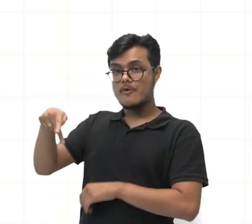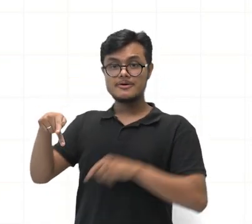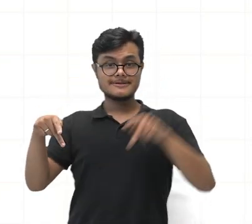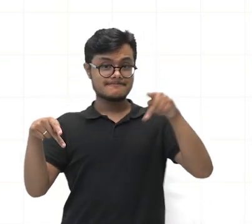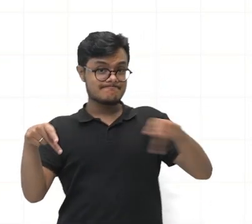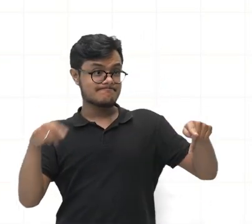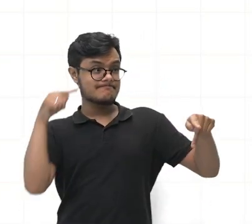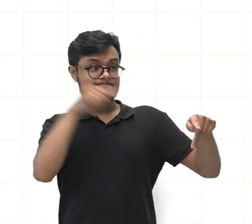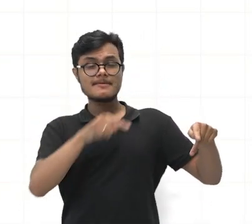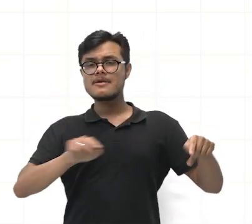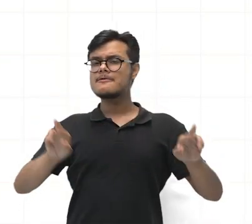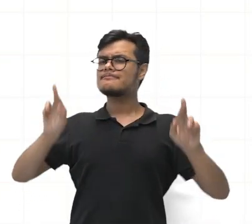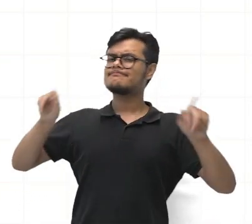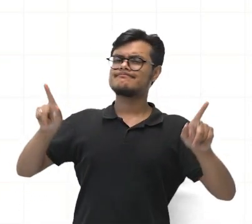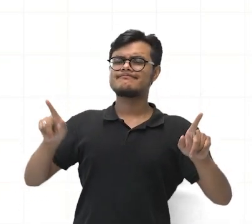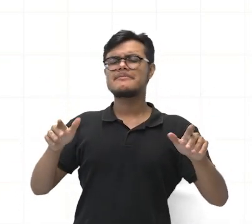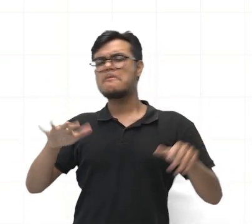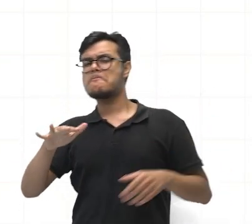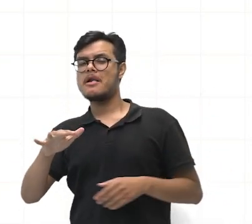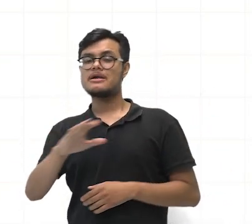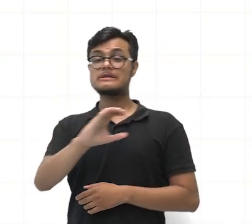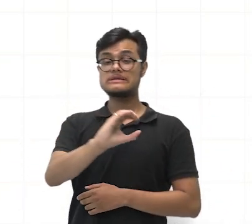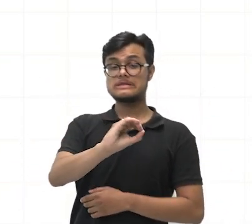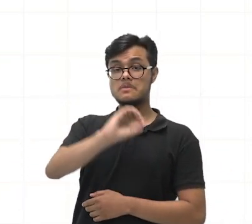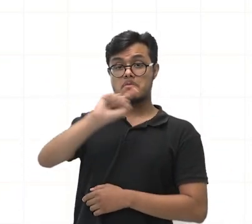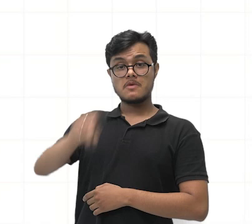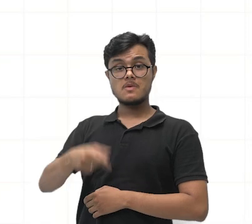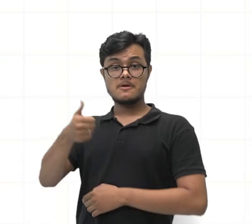do professor Paulo é de